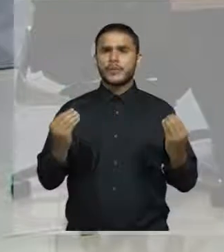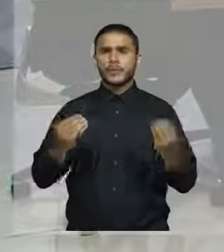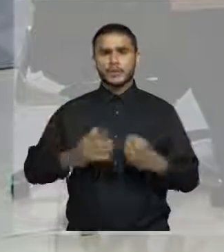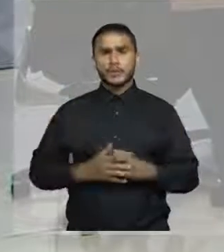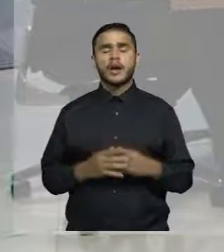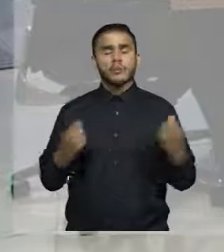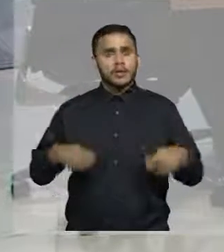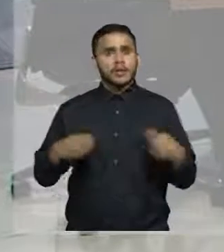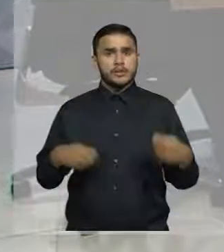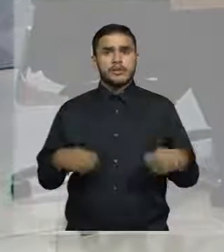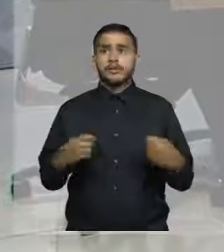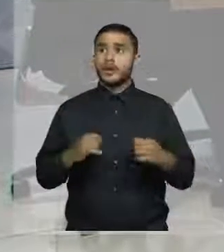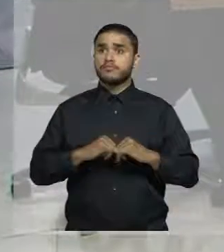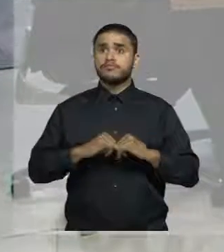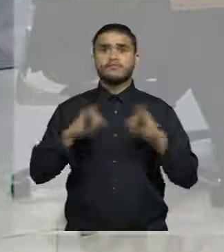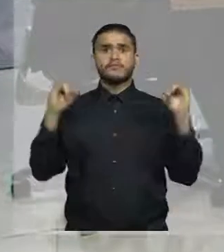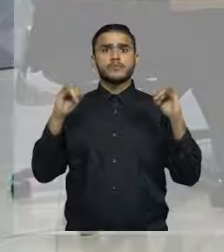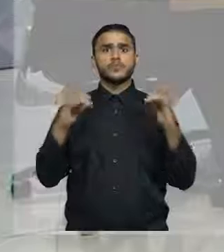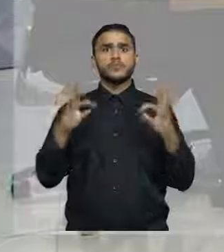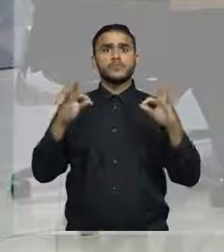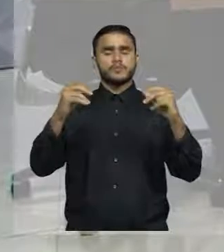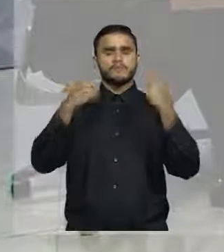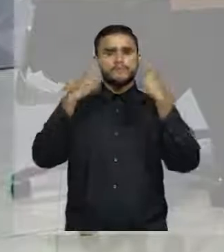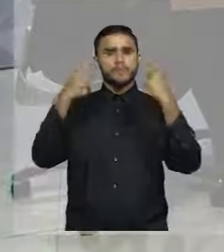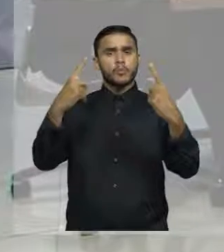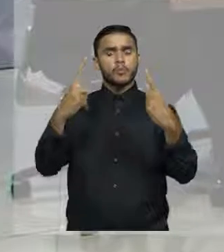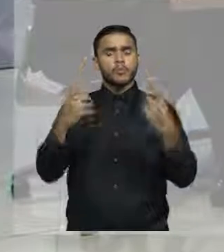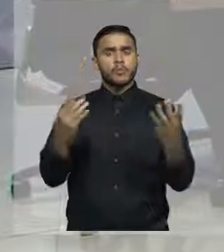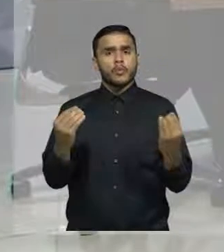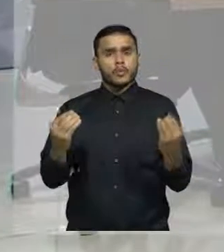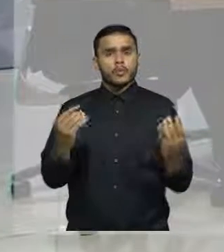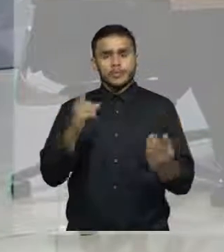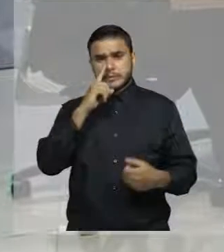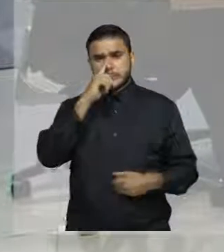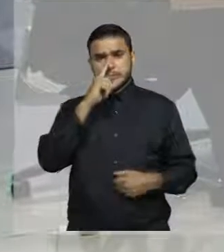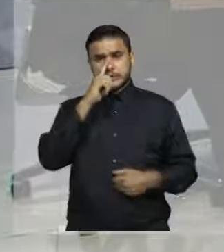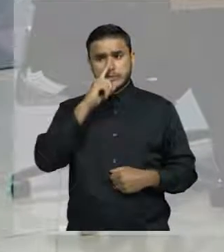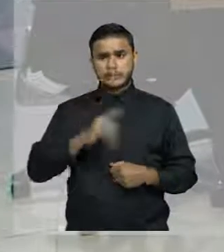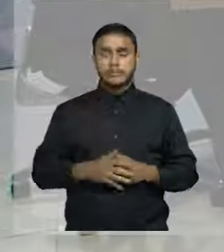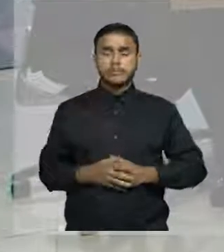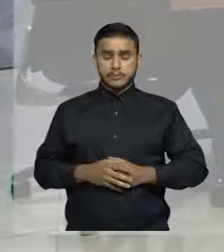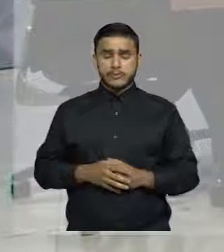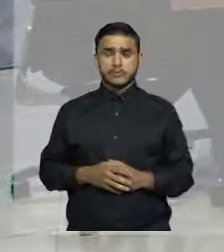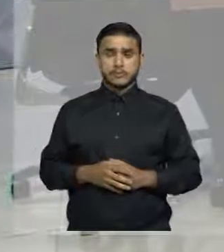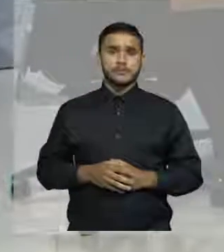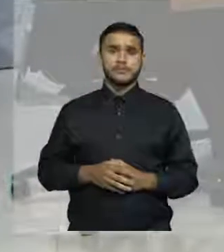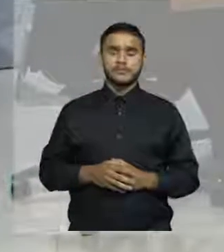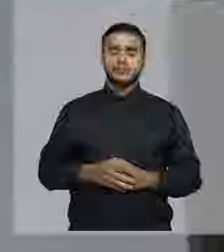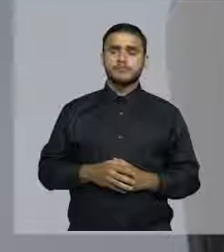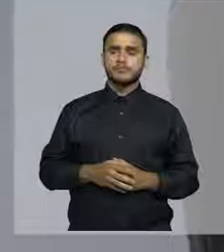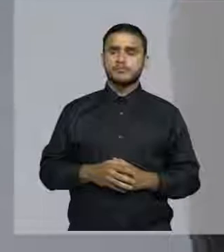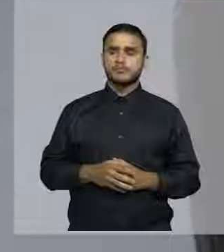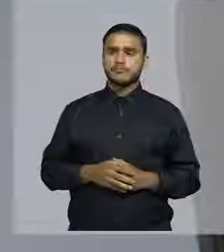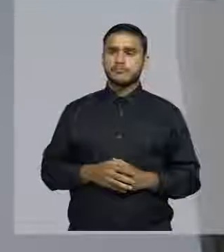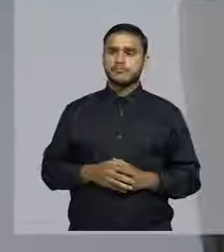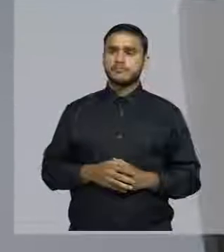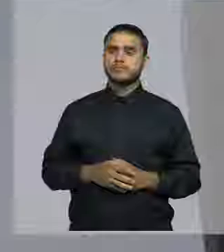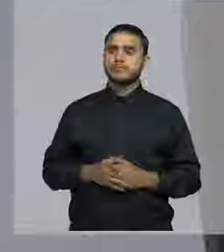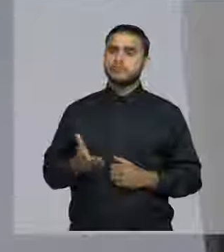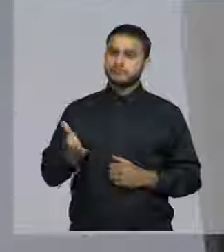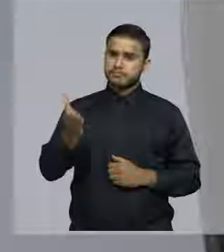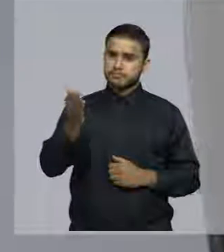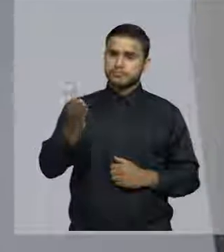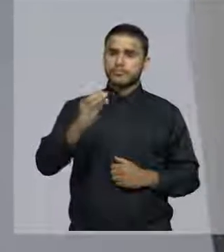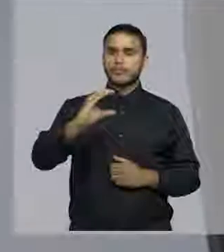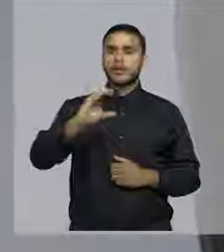de estado de sítio. Clésio, como sociólogo, né, você, obviamente, como nós